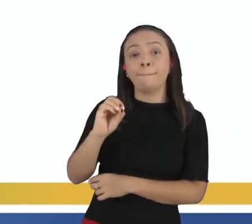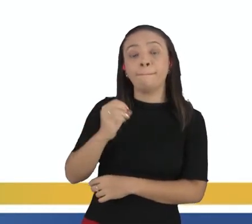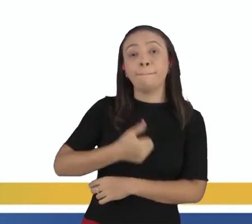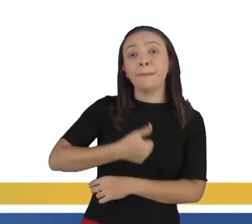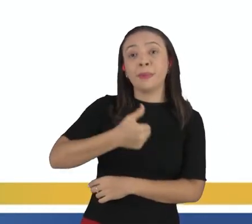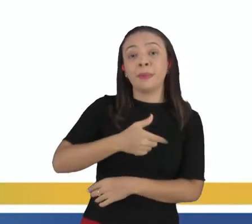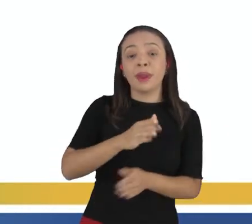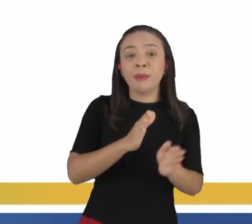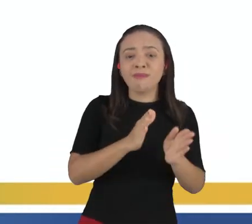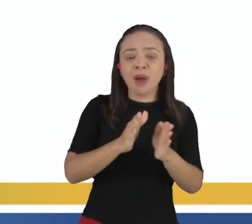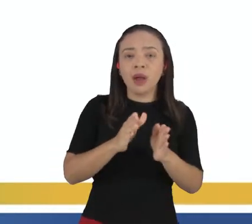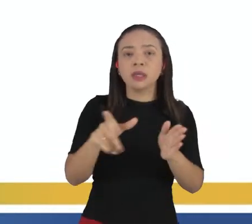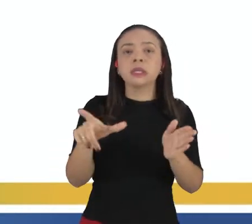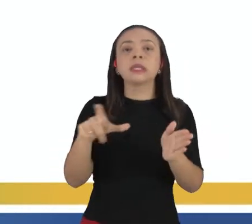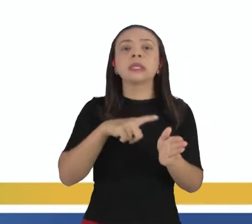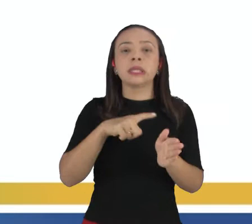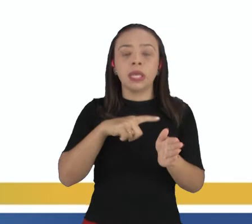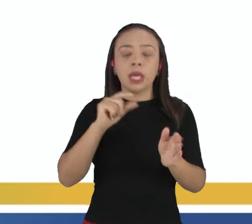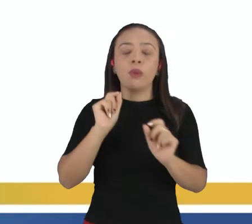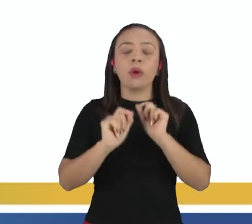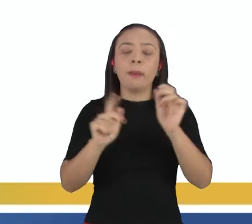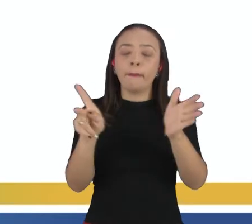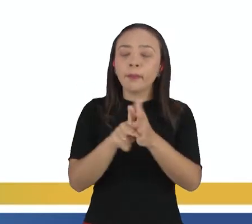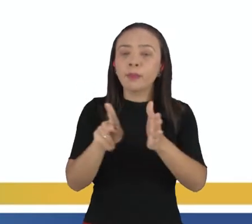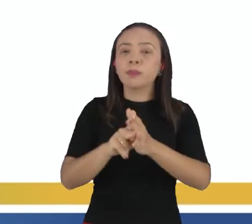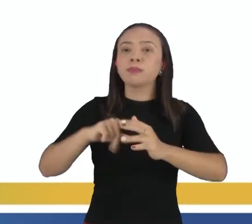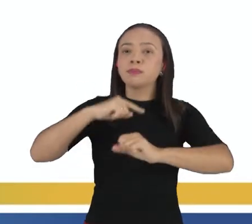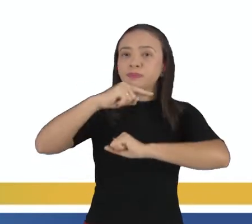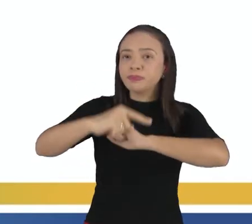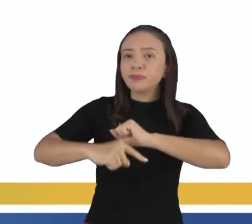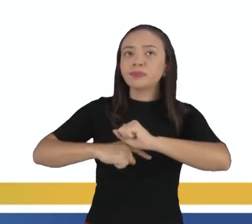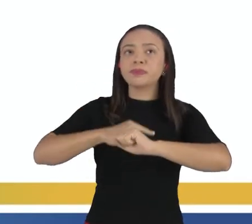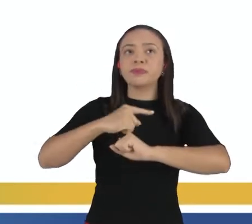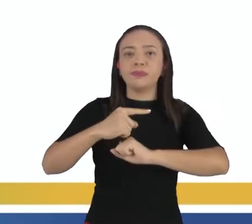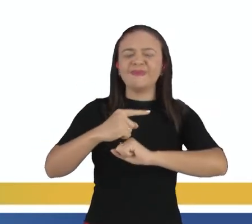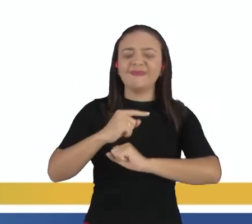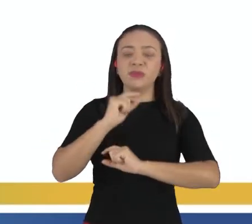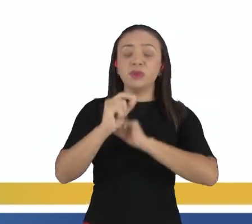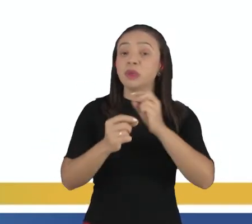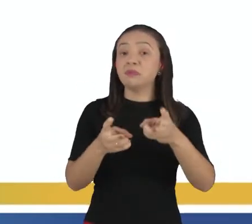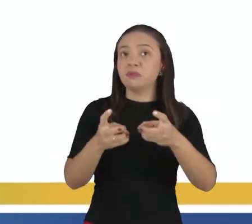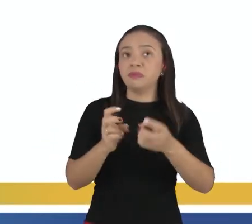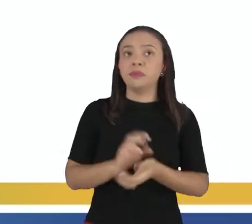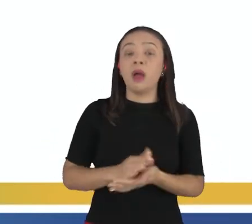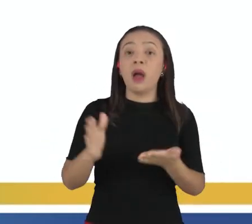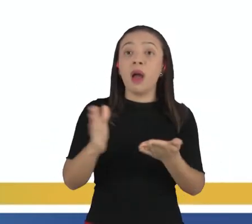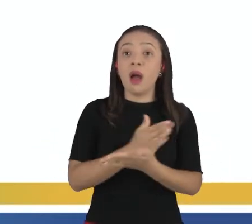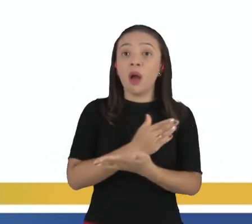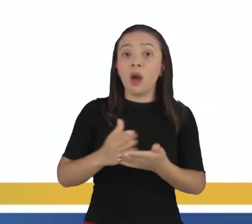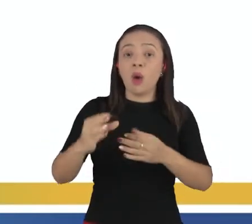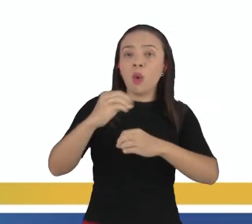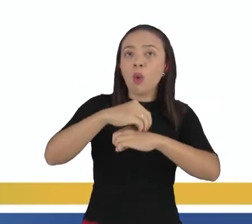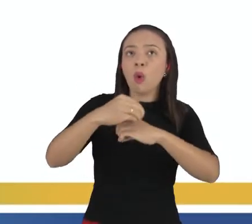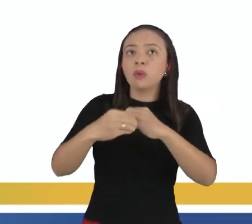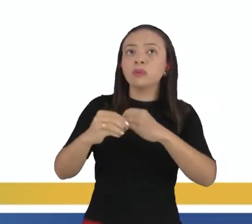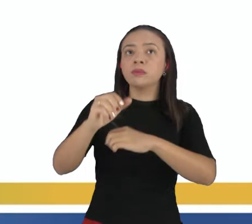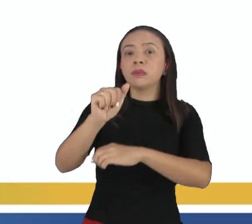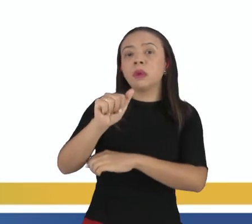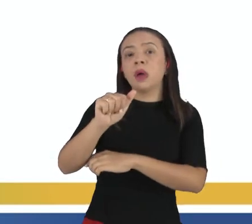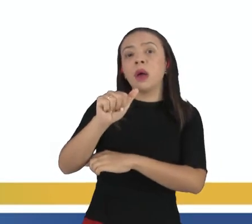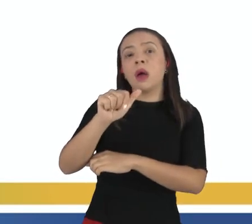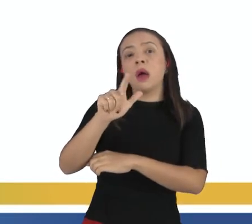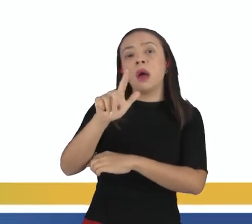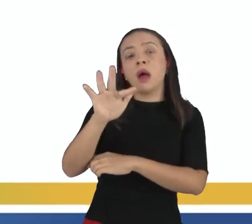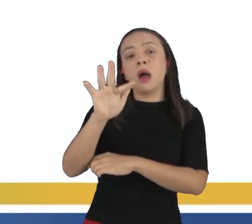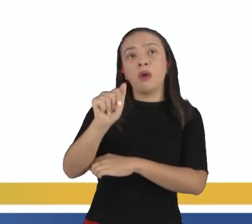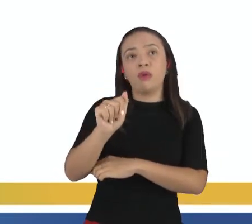compõe. E quais foram as observações que ele obteve? Bom, algumas partículas alfas eram desviadas